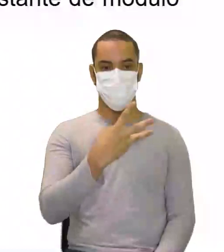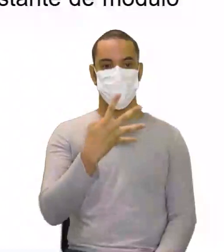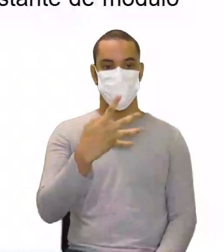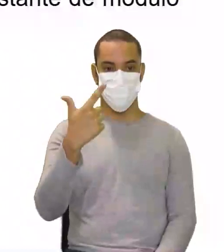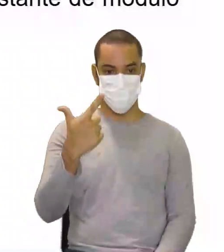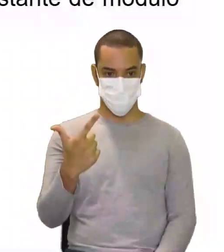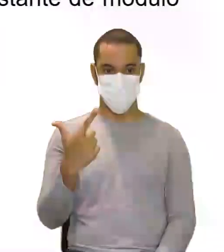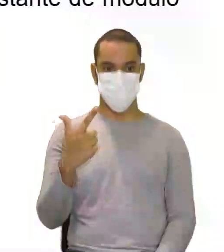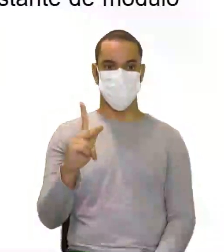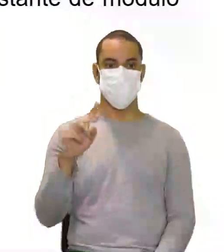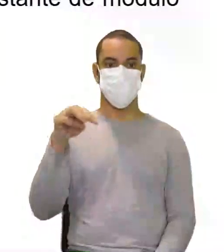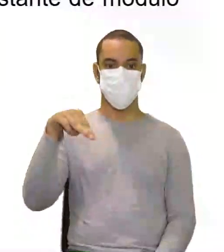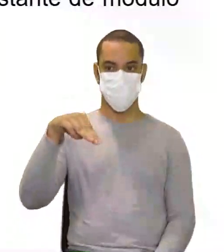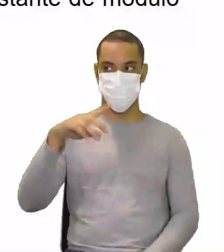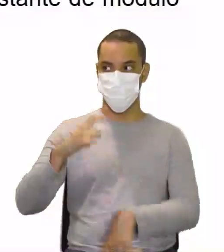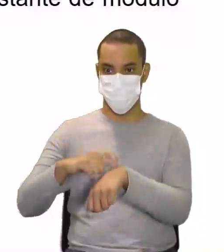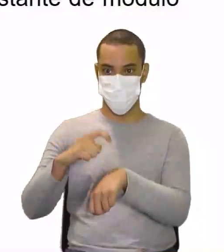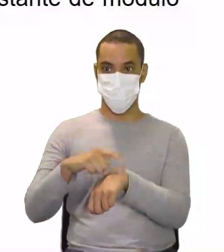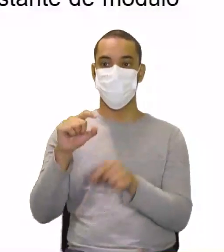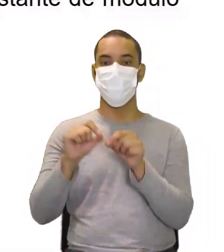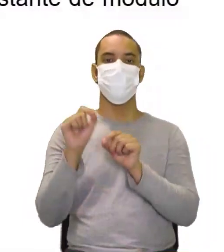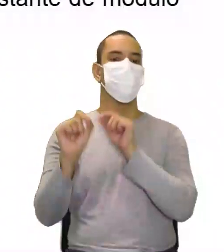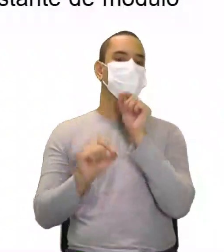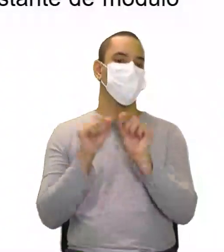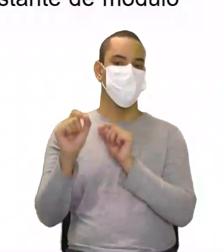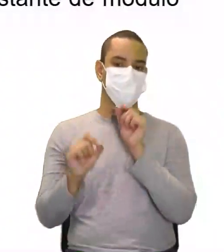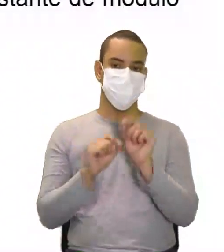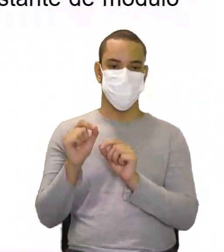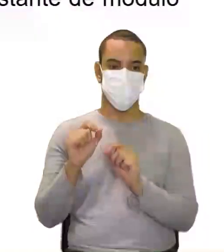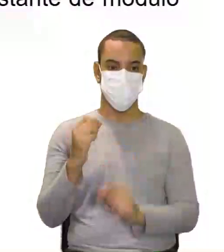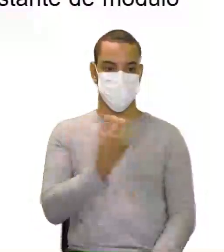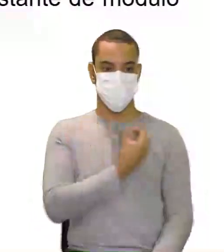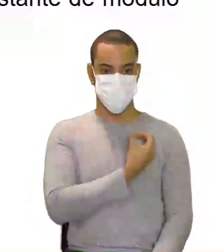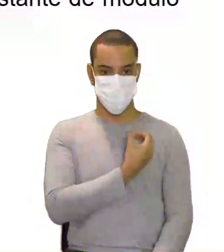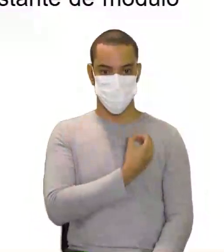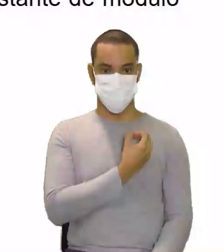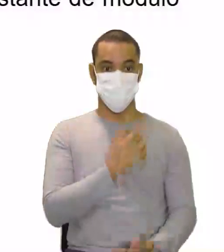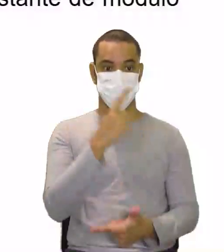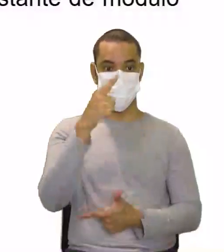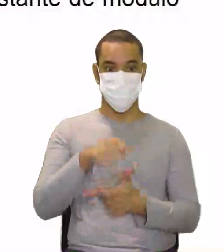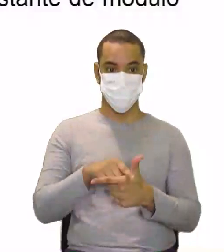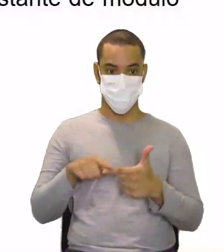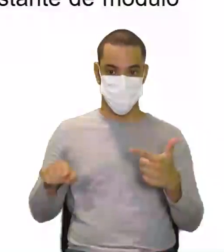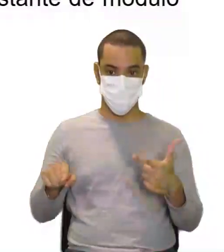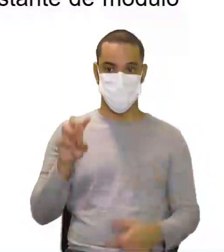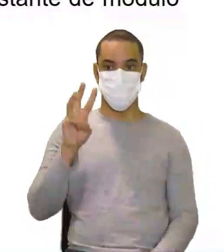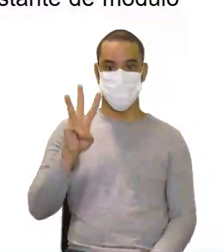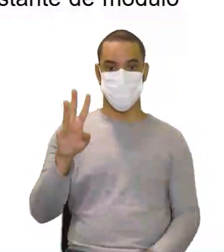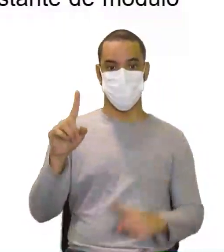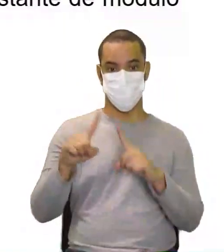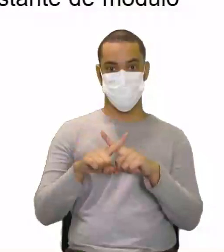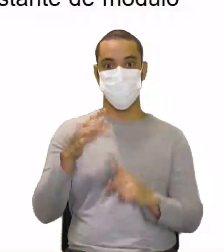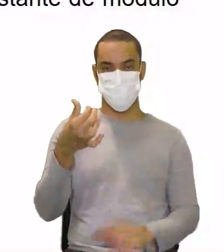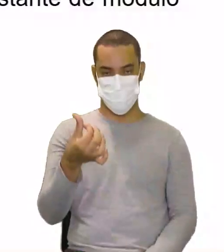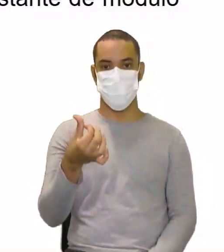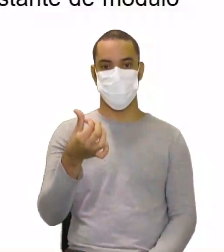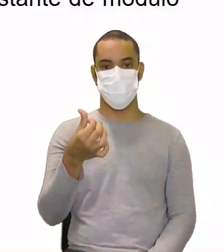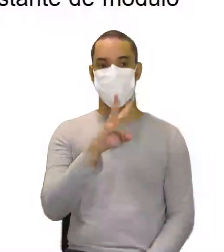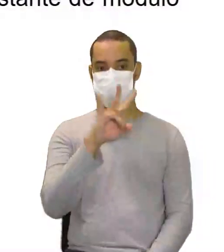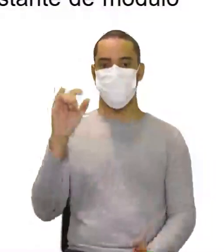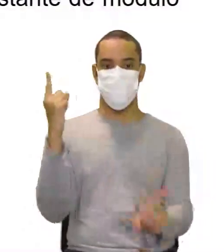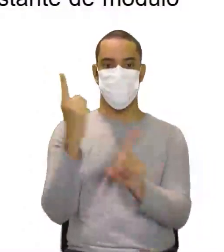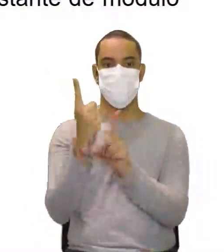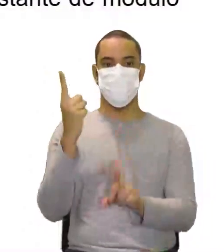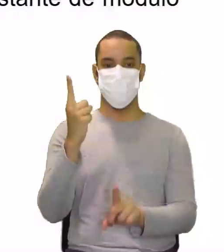342 km por hora. Você tem que fazer o quê? Pegar esse valor e dividir por 3,6. Aí você vai achar aquele